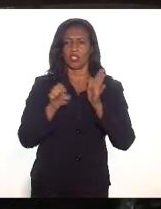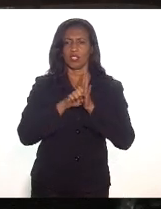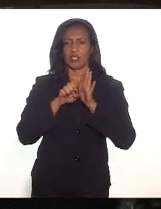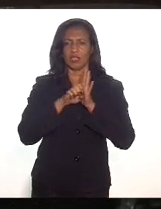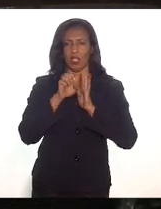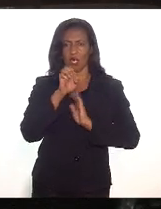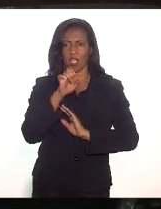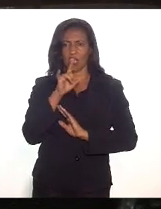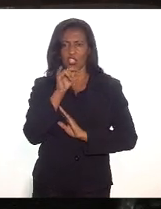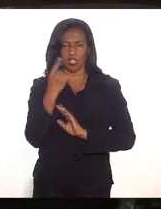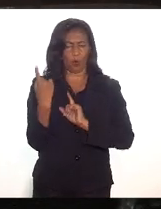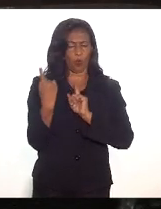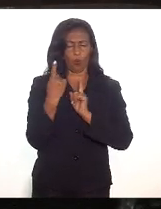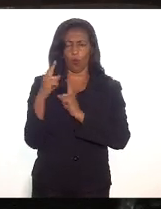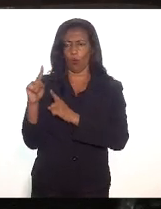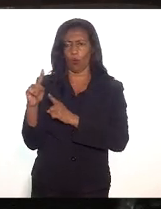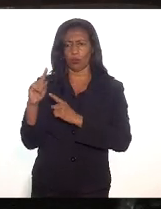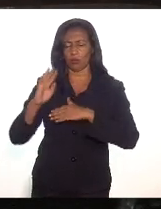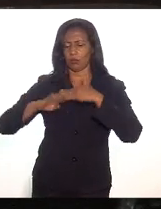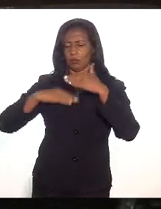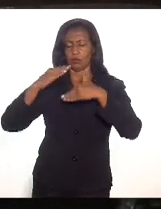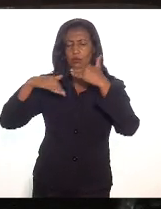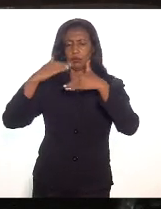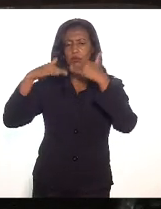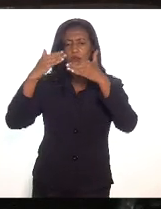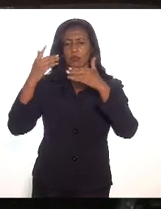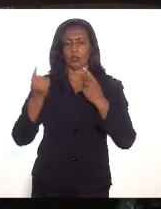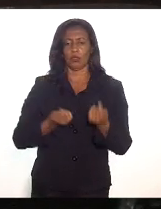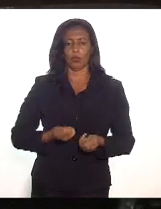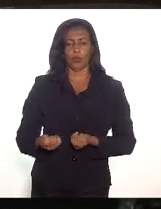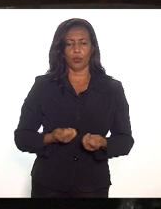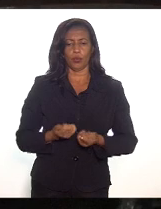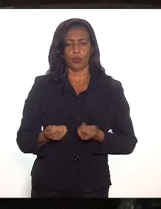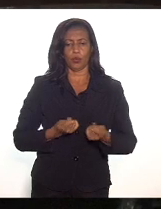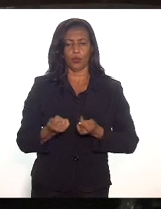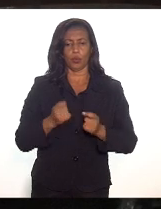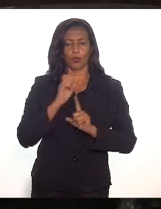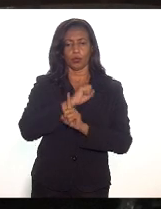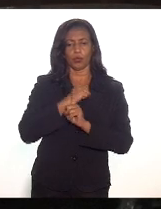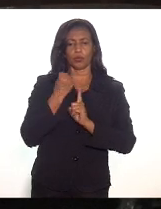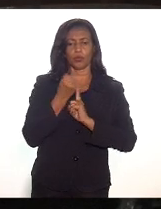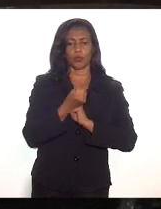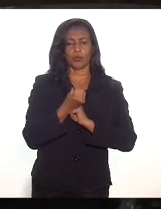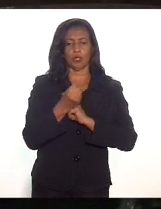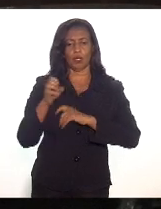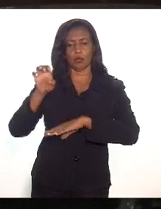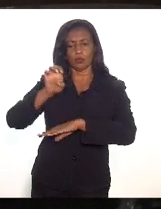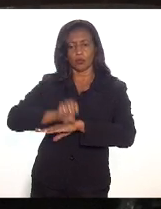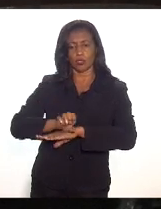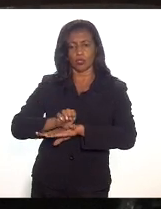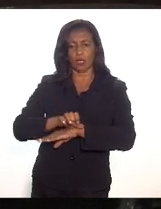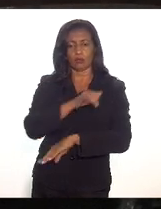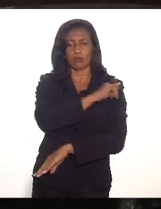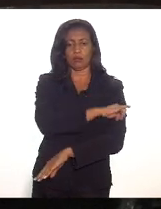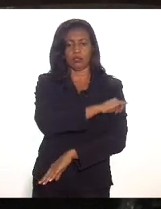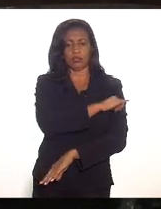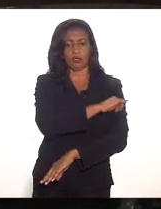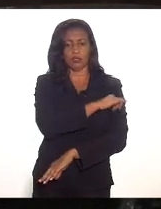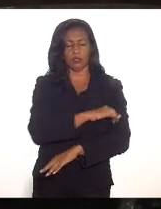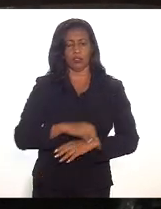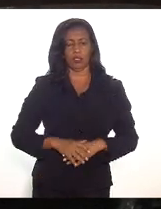é contra o desenvolvimento econômico e social do Estado do Rio de Janeiro.